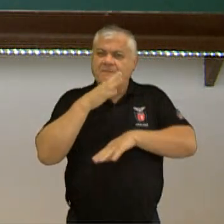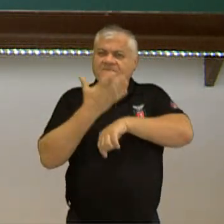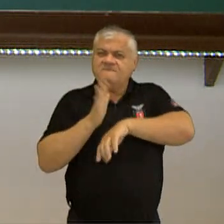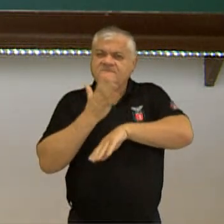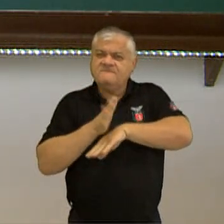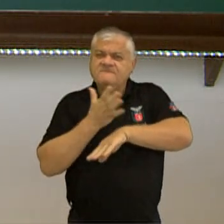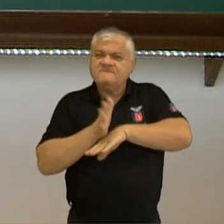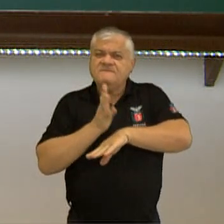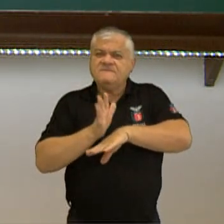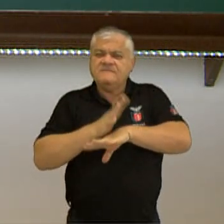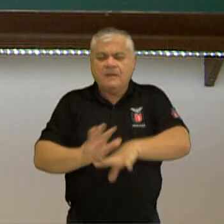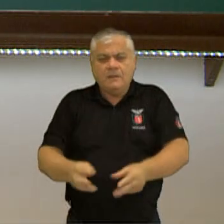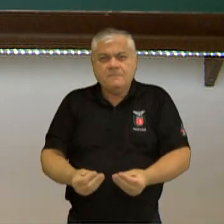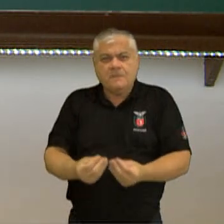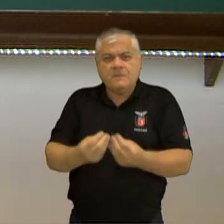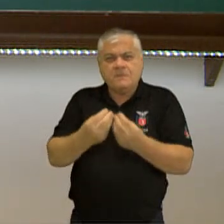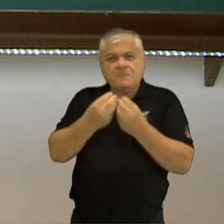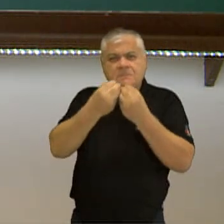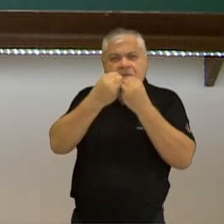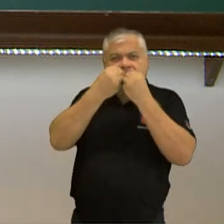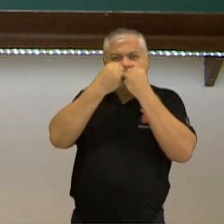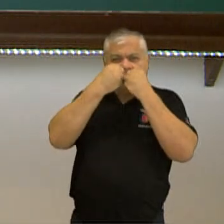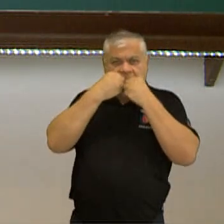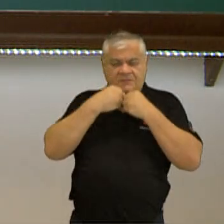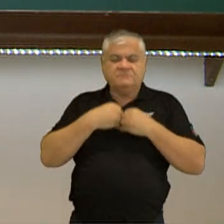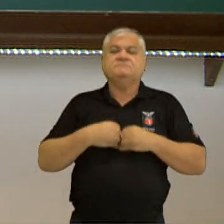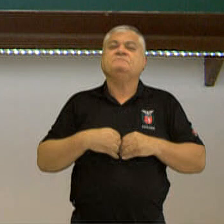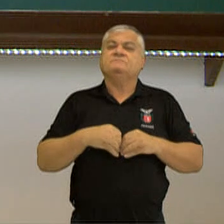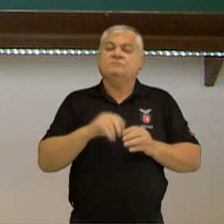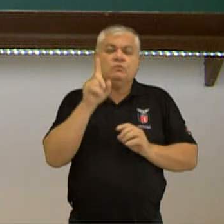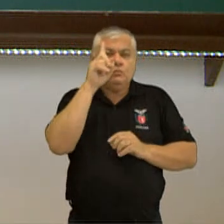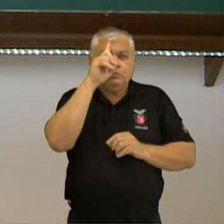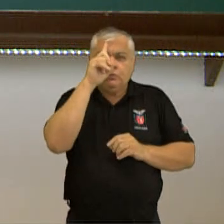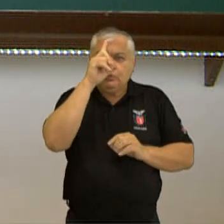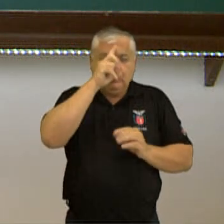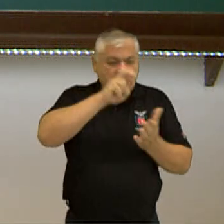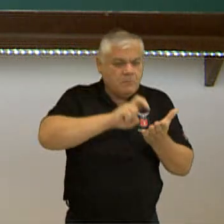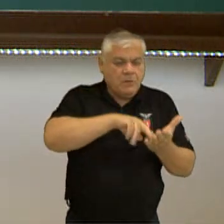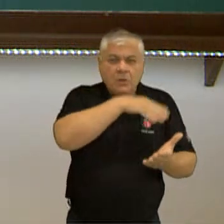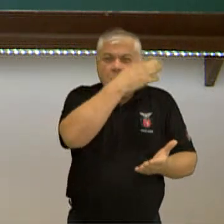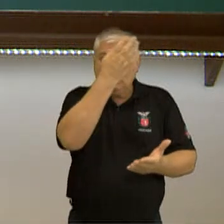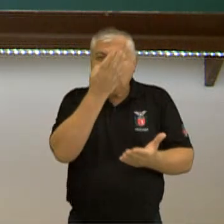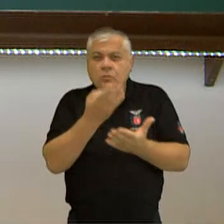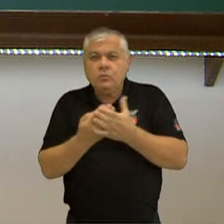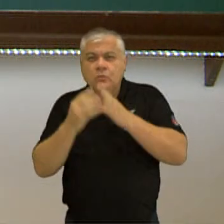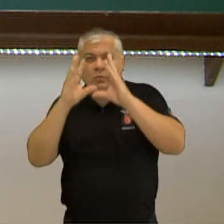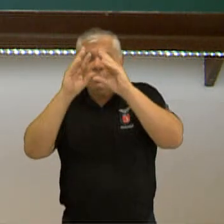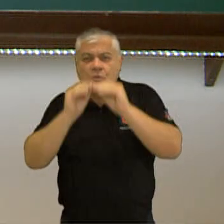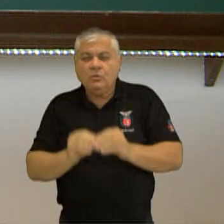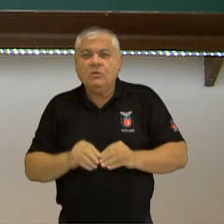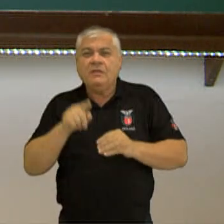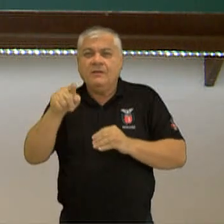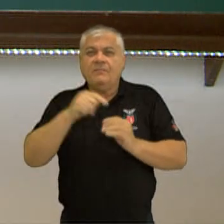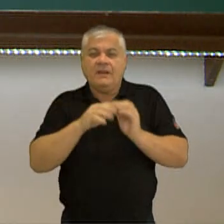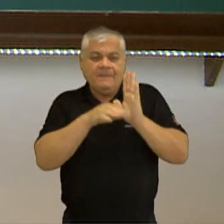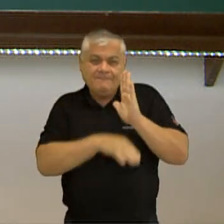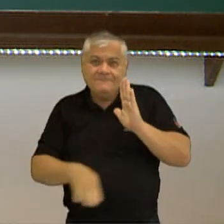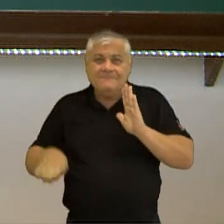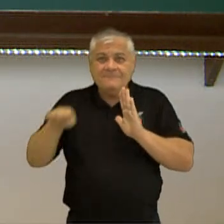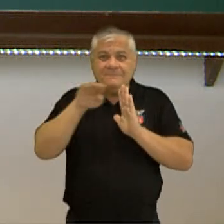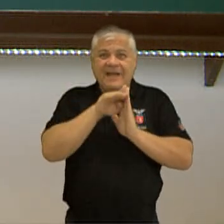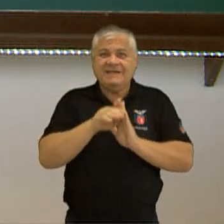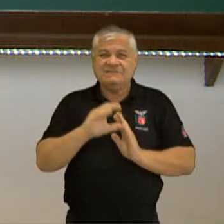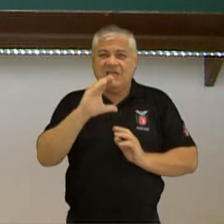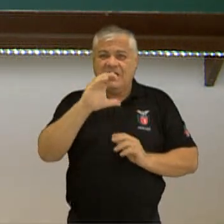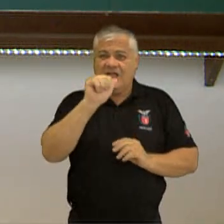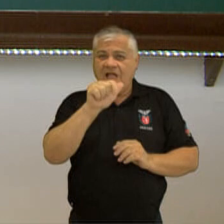ingere muito alimento por dia para que ele tenha um alto índice de calorias, que essas calorias